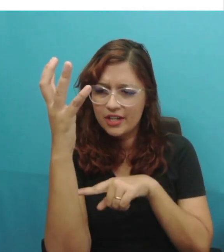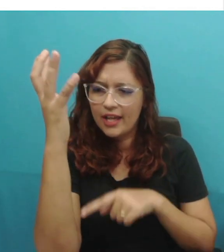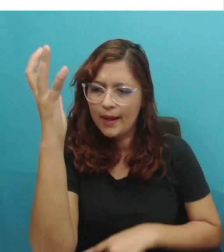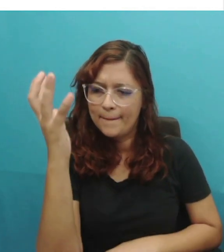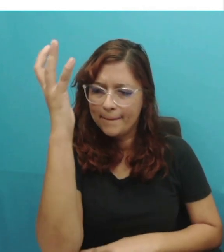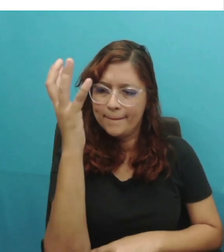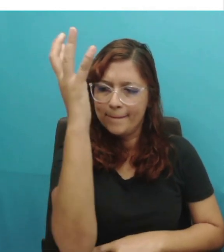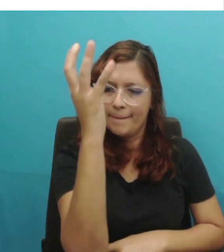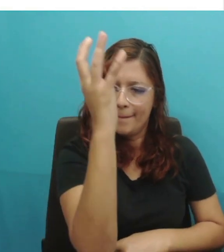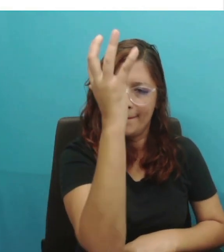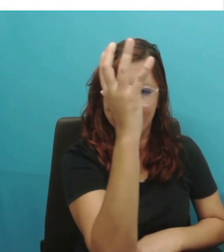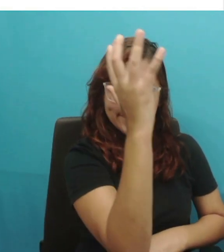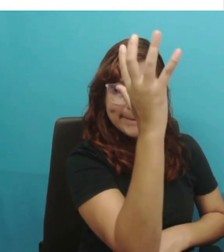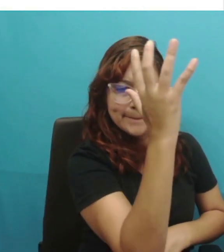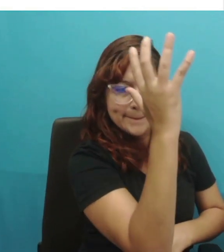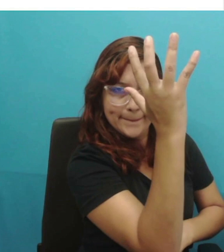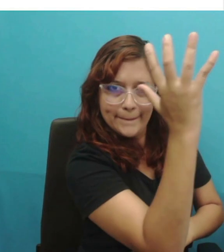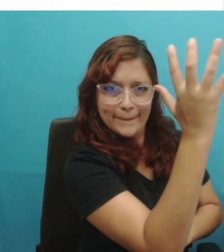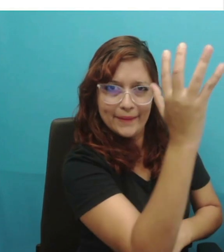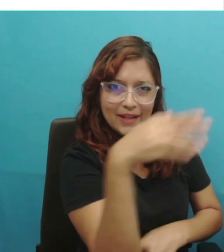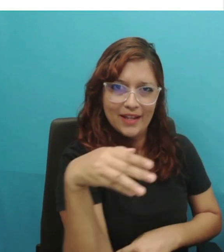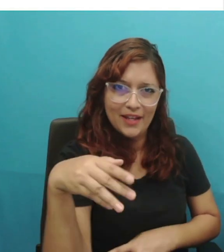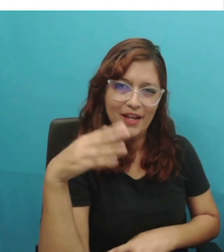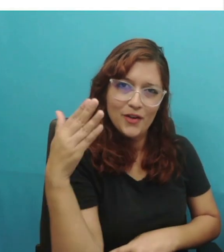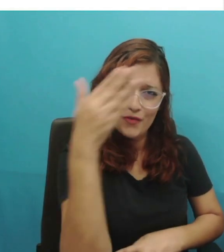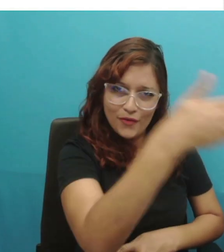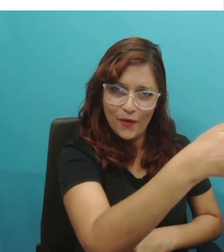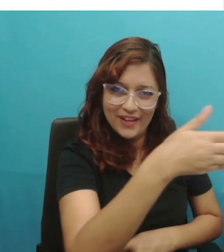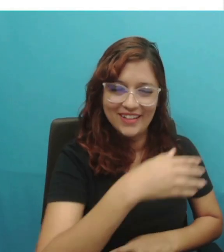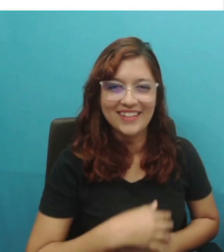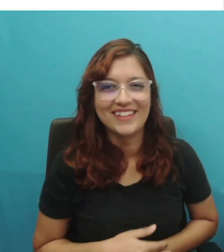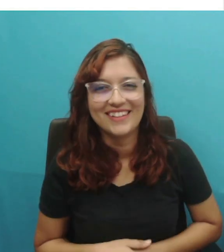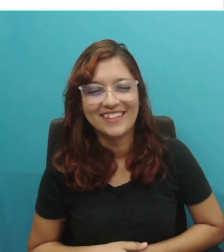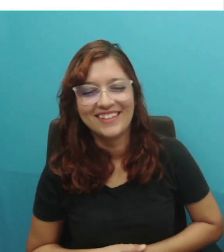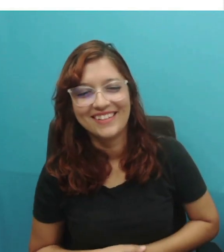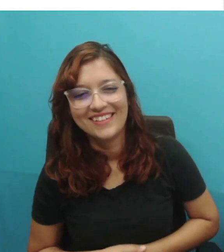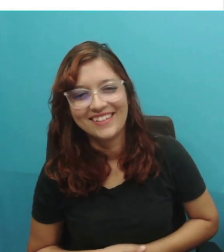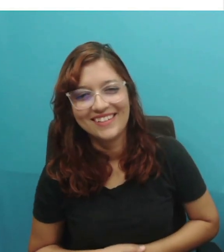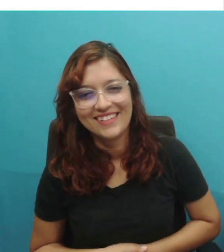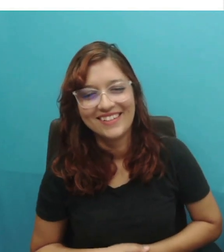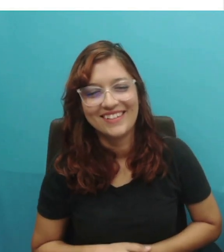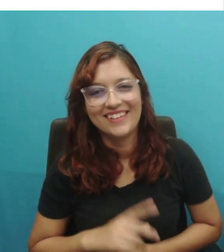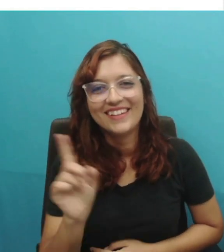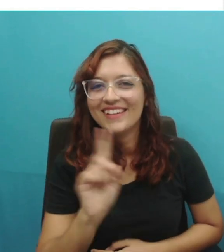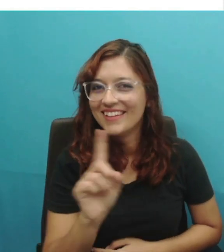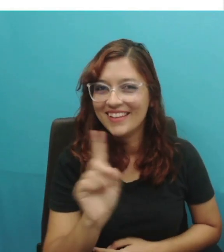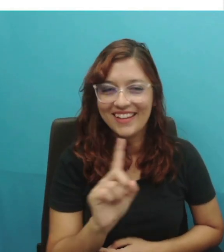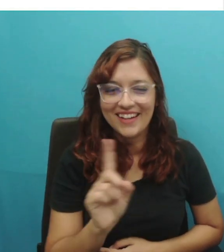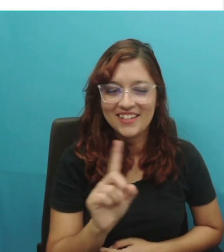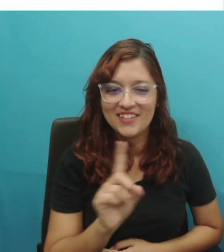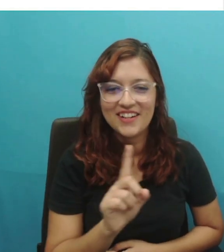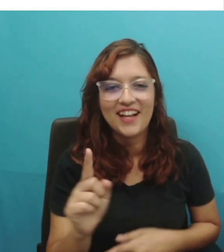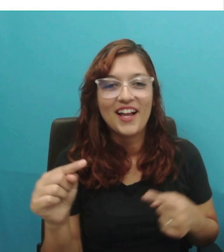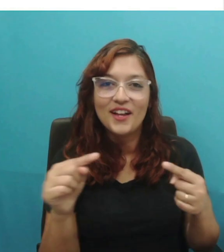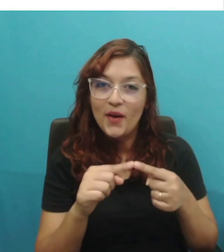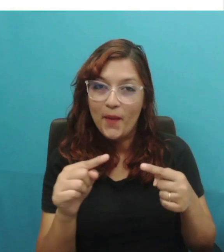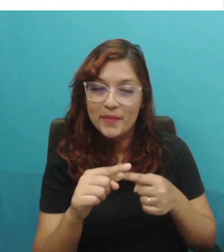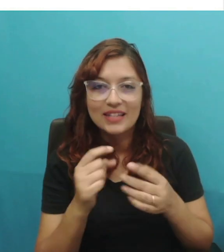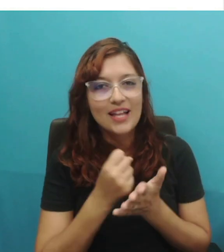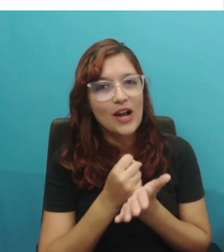Então, a árvore, ela se deslocou, foi a algum lugar? Não.